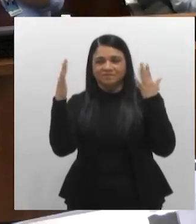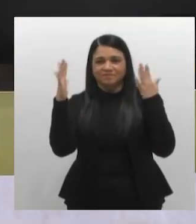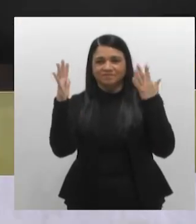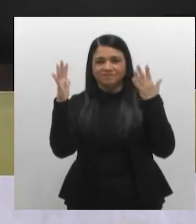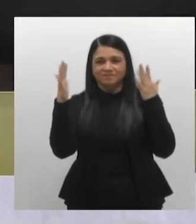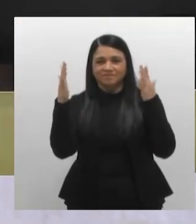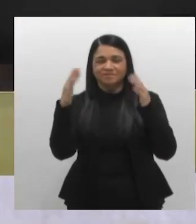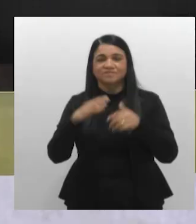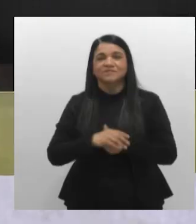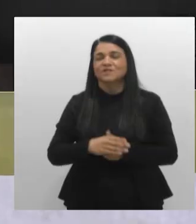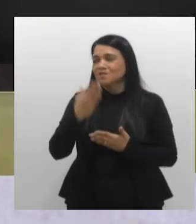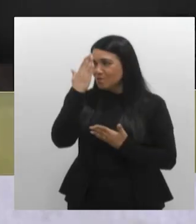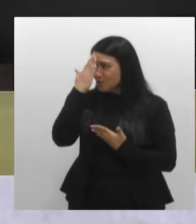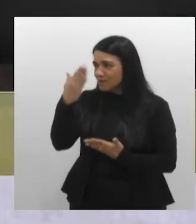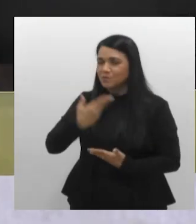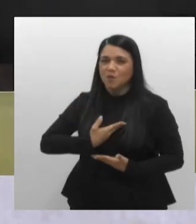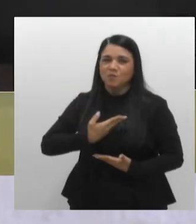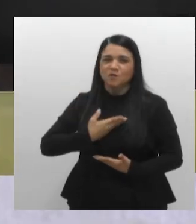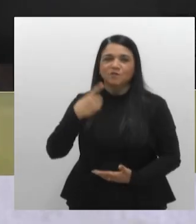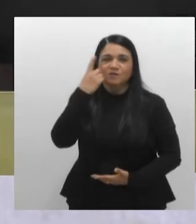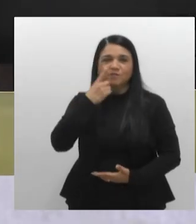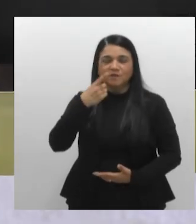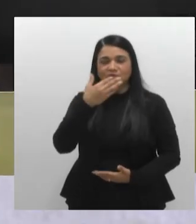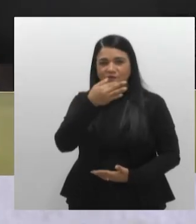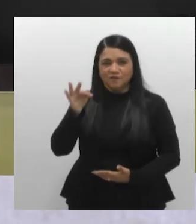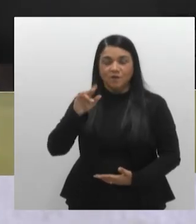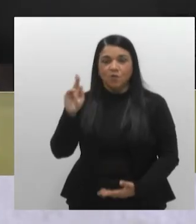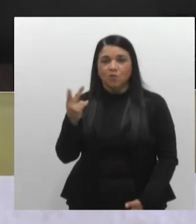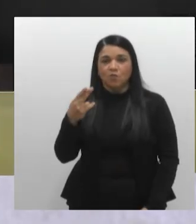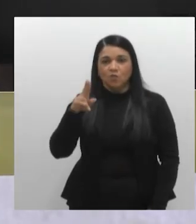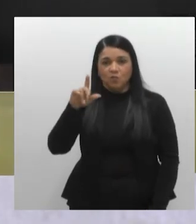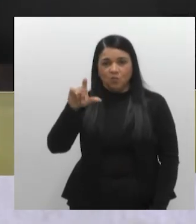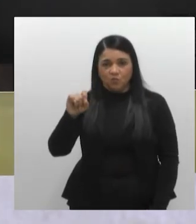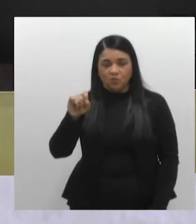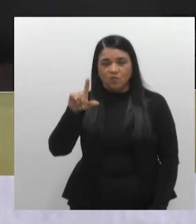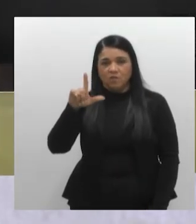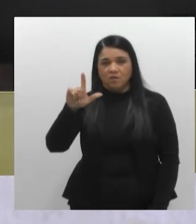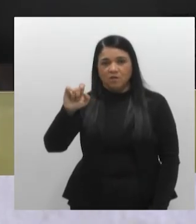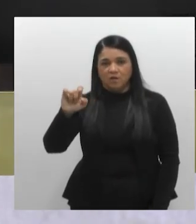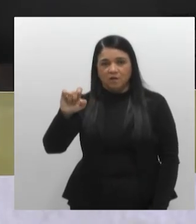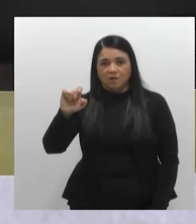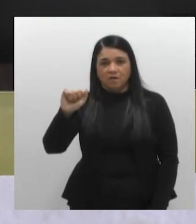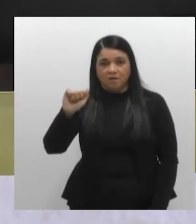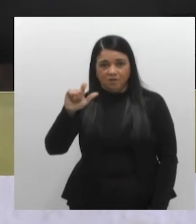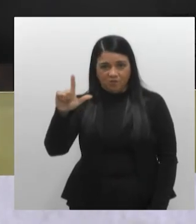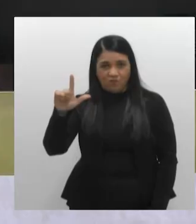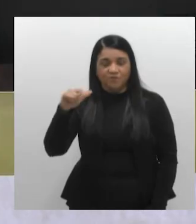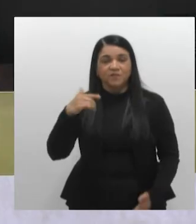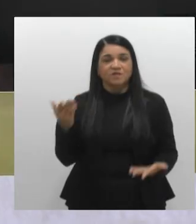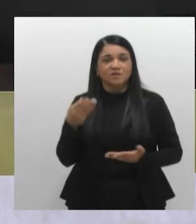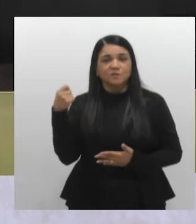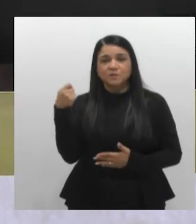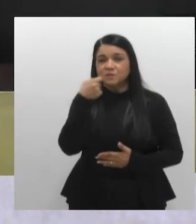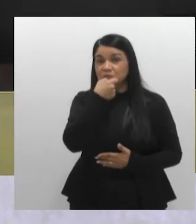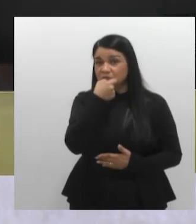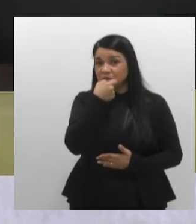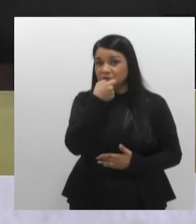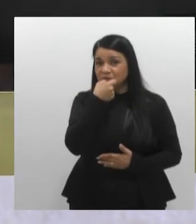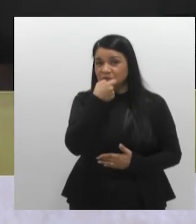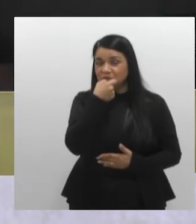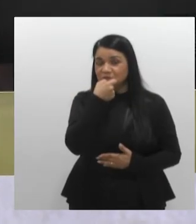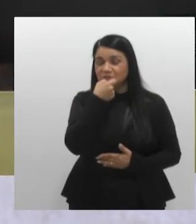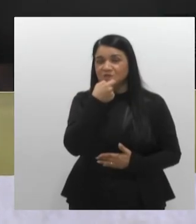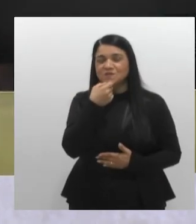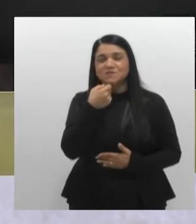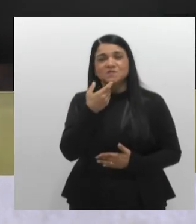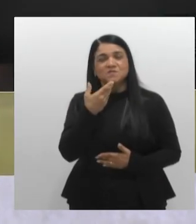Obrigado, querido amigo, deputado federal Hugo Leal. Eu quero agora, nesse momento, também passar a palavra para